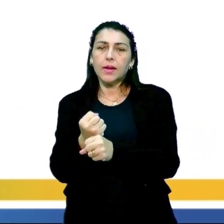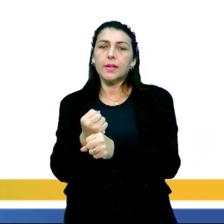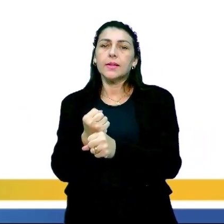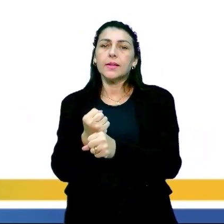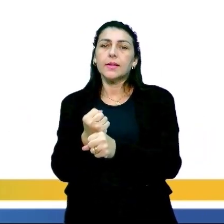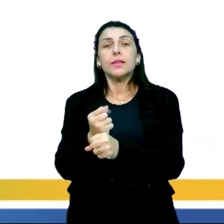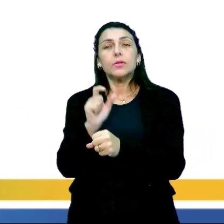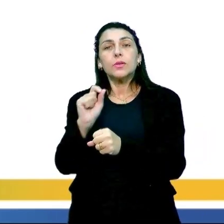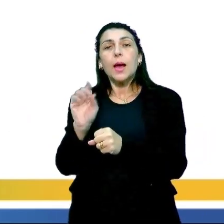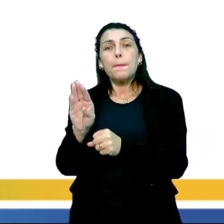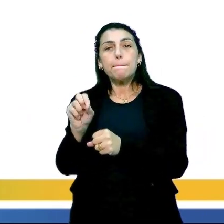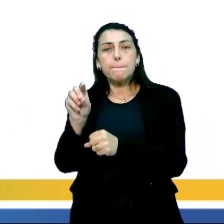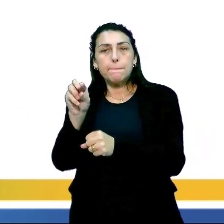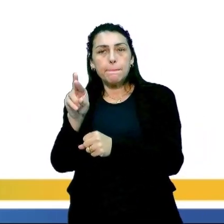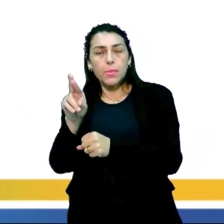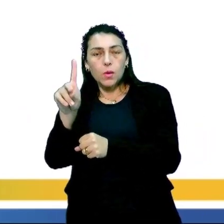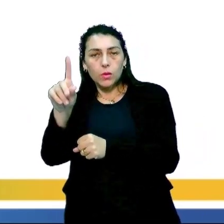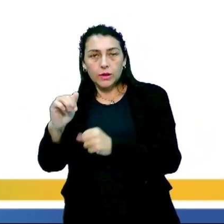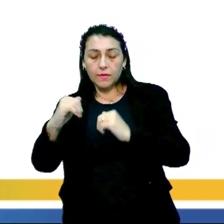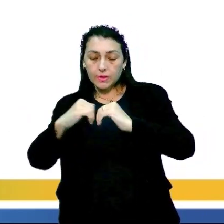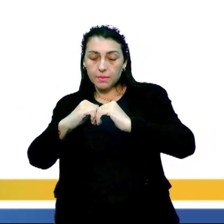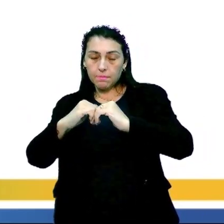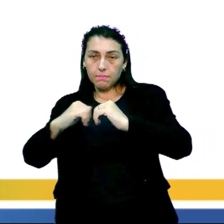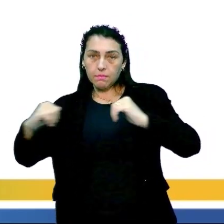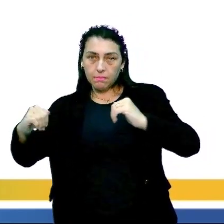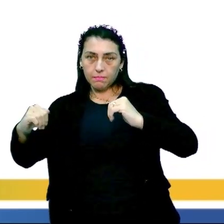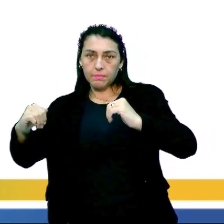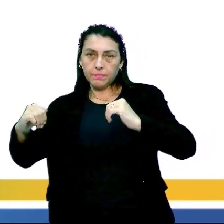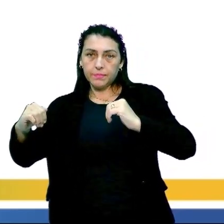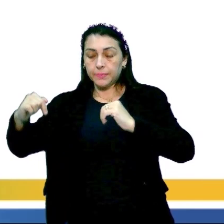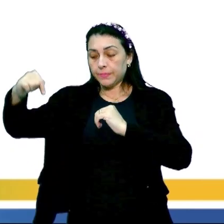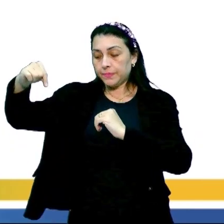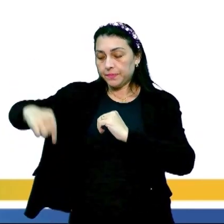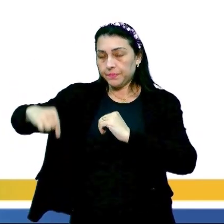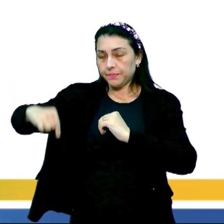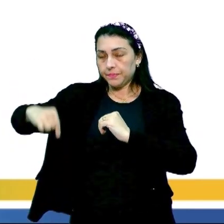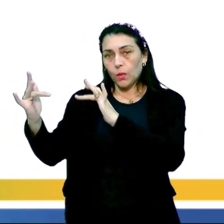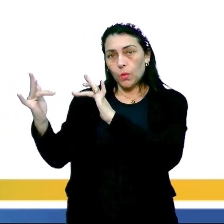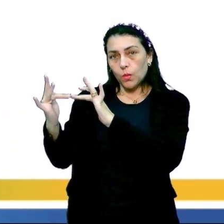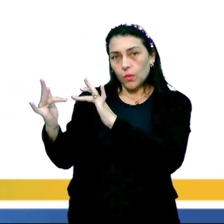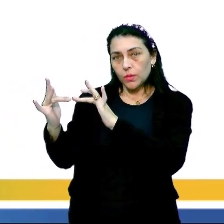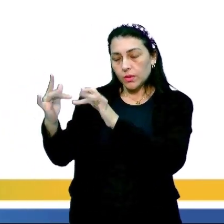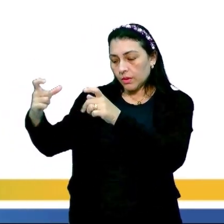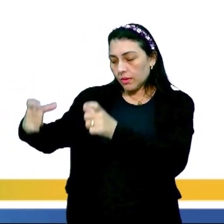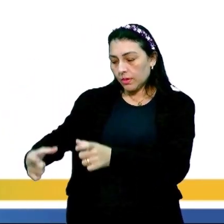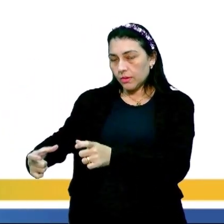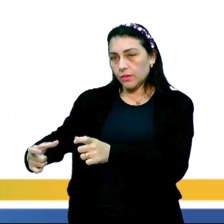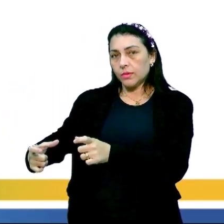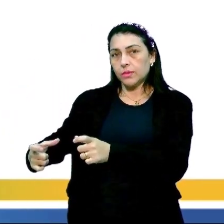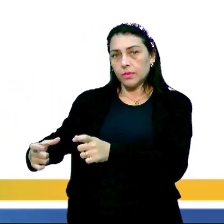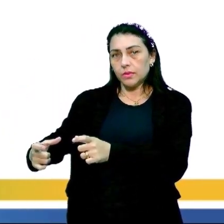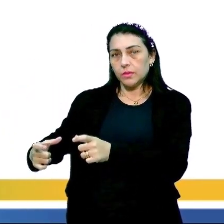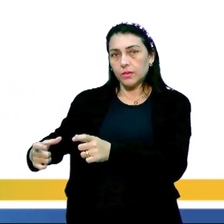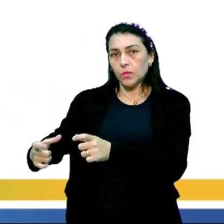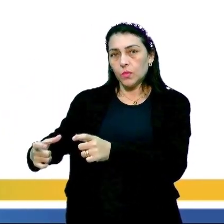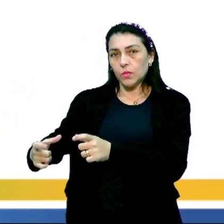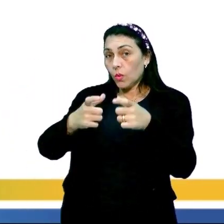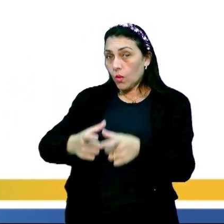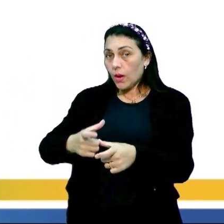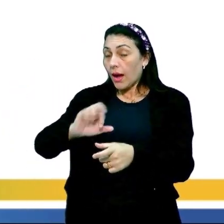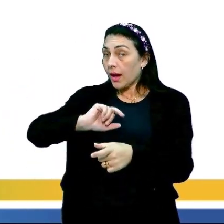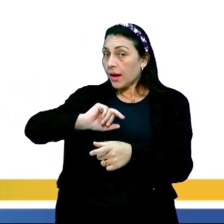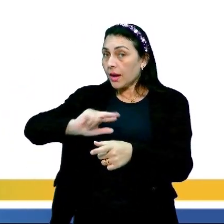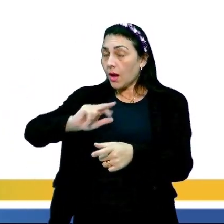borda vai ser maior, o contato dele com o ambiente que